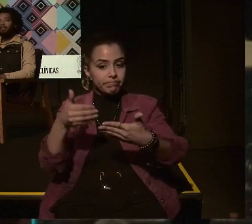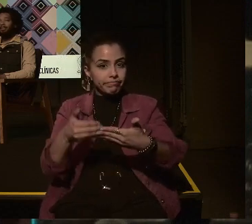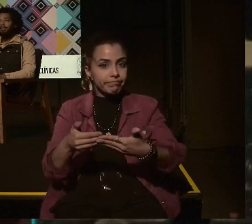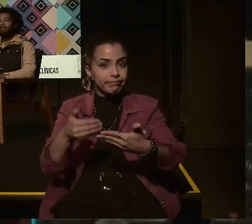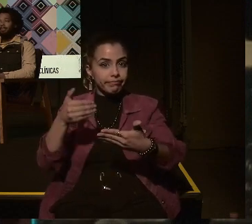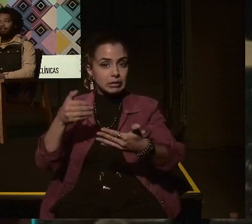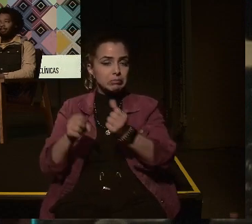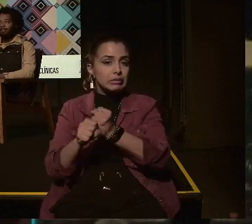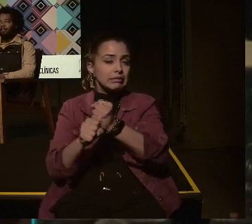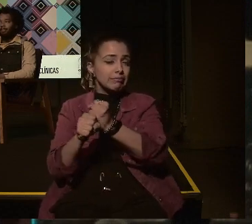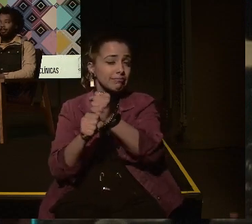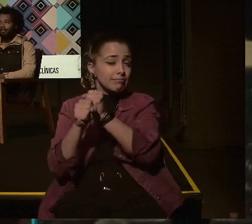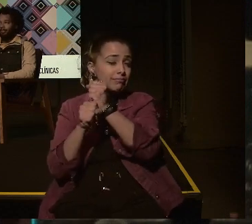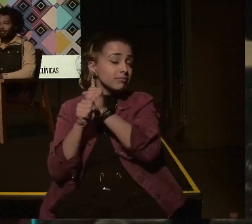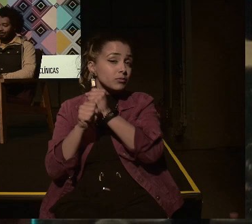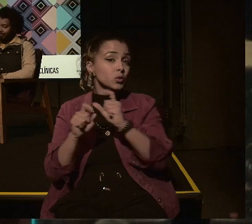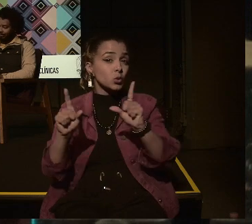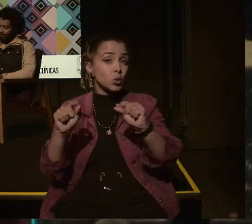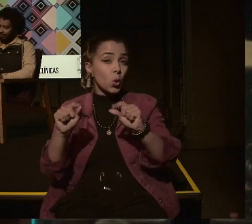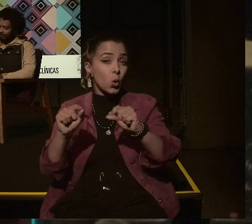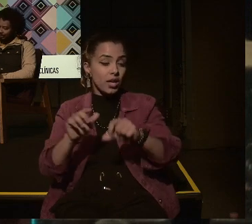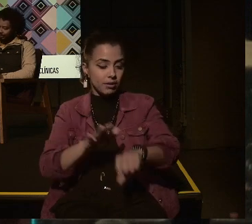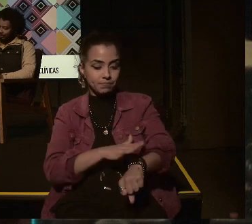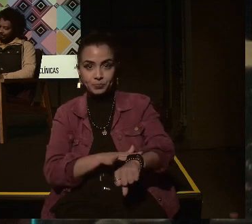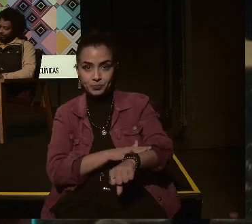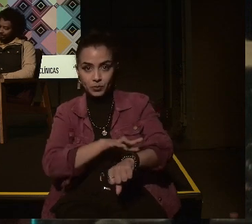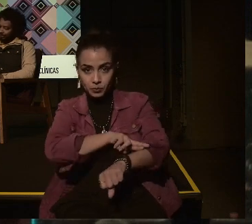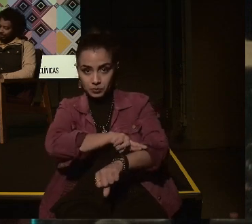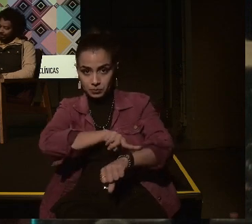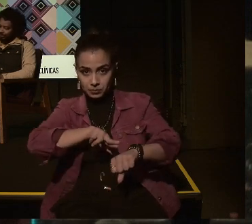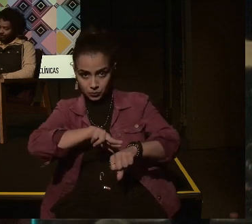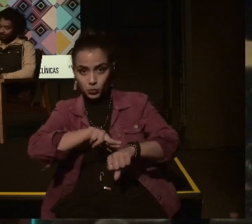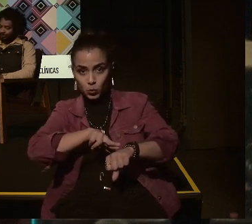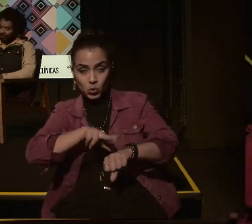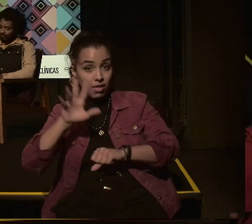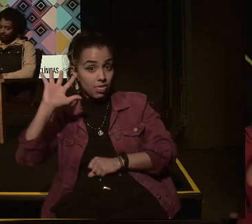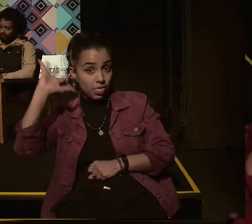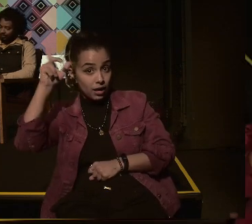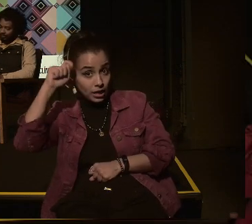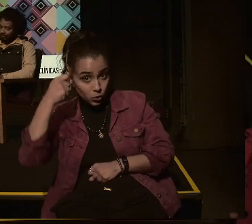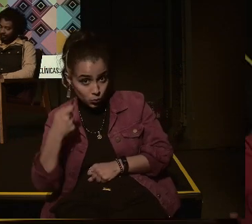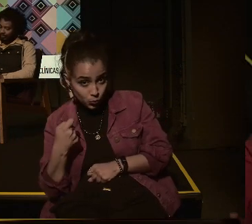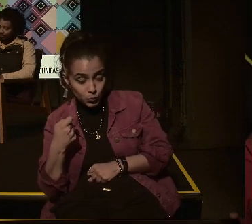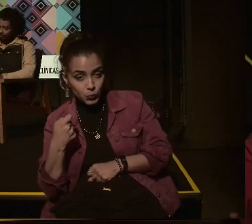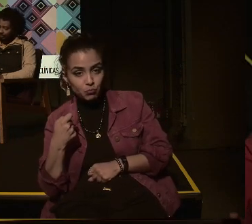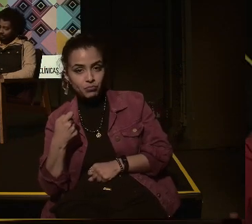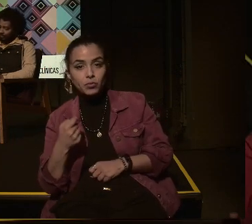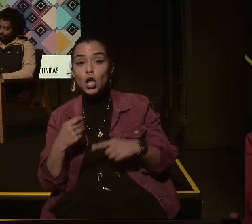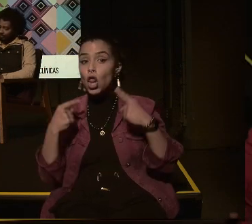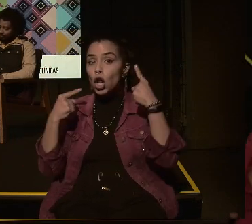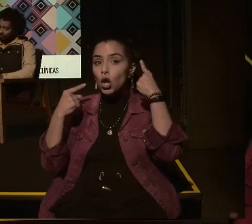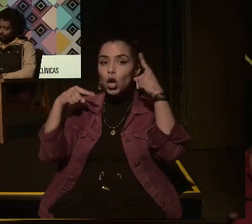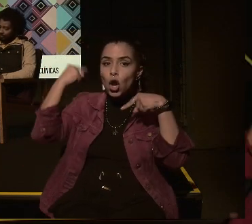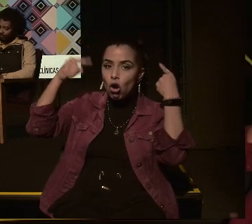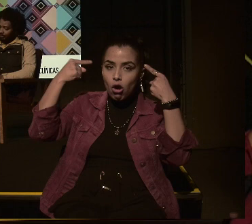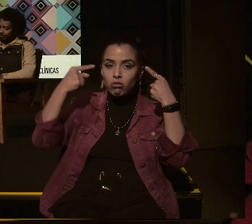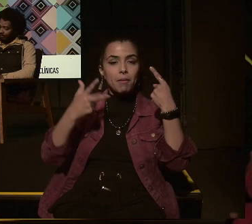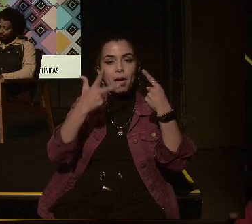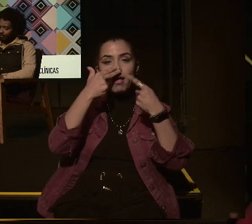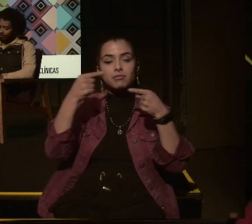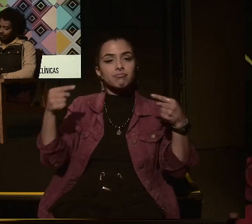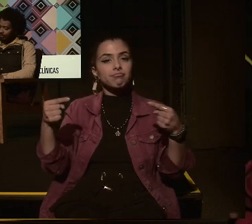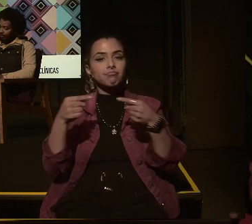e loucura. Entre negro e loucura. Essa associação, ela é intrínseca.